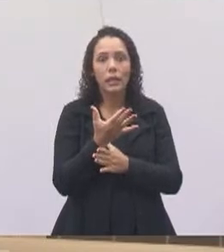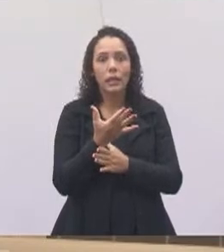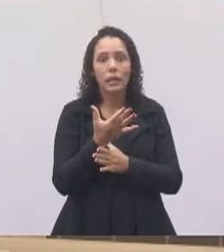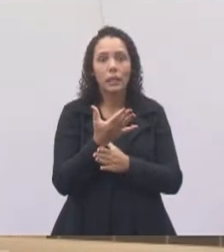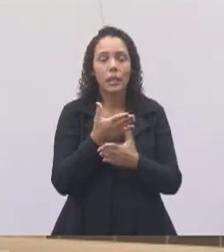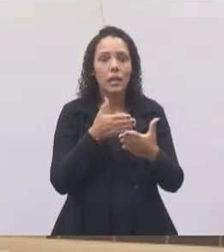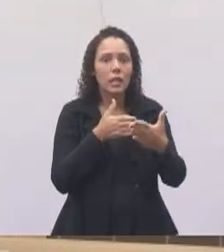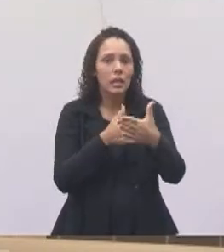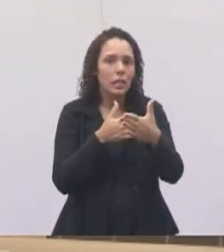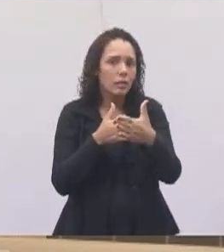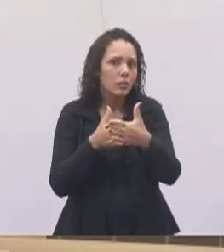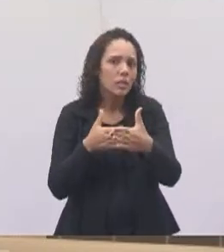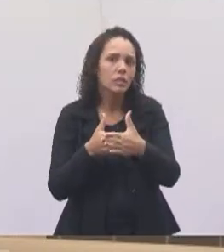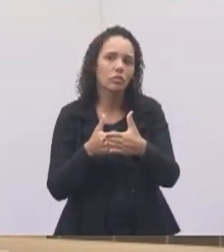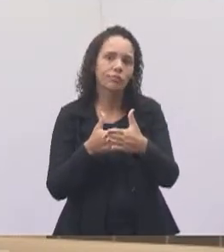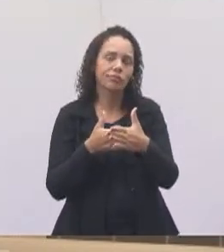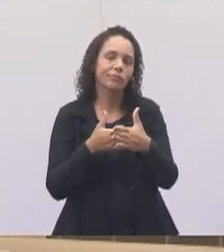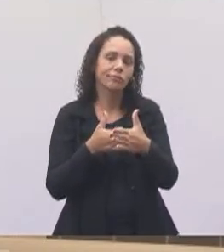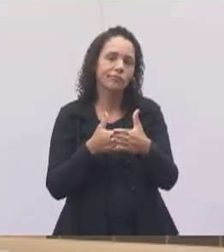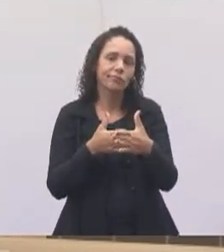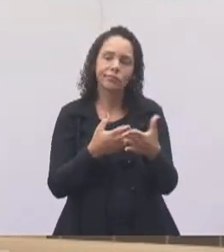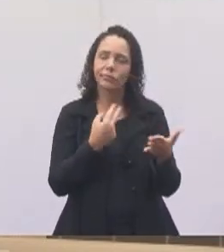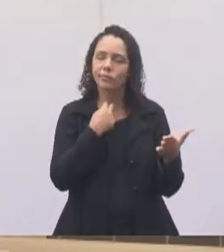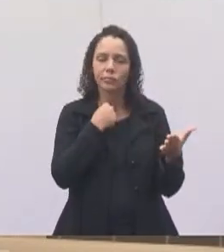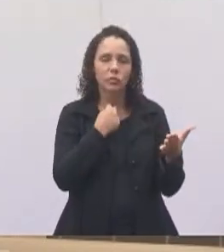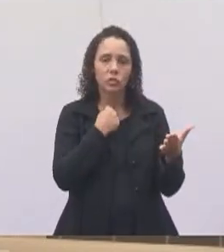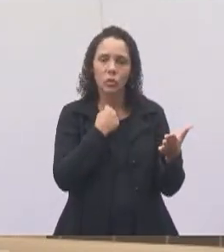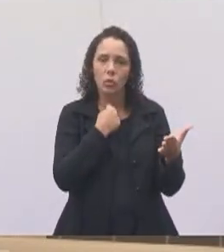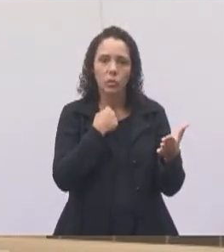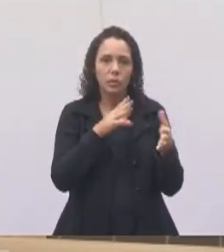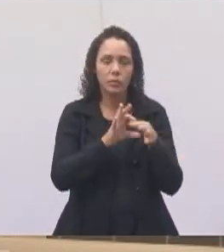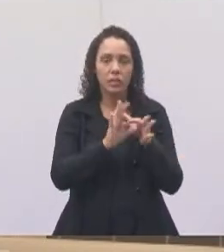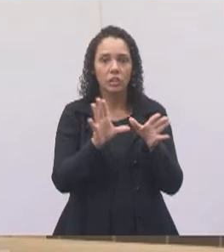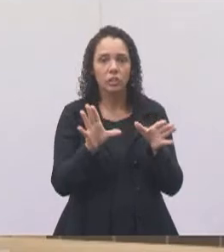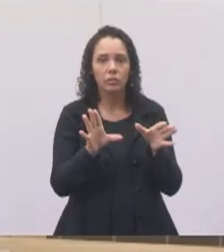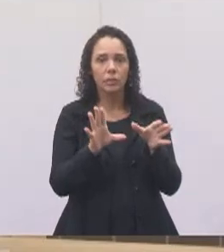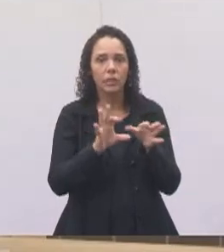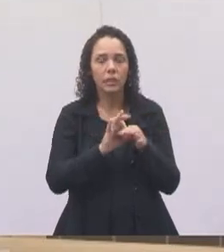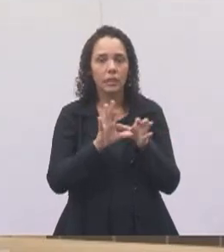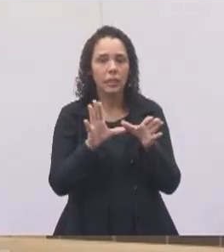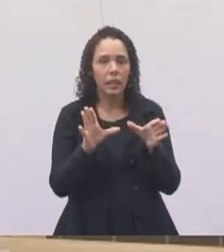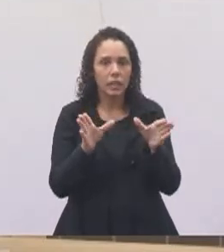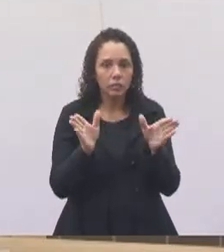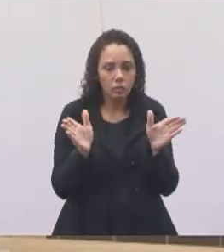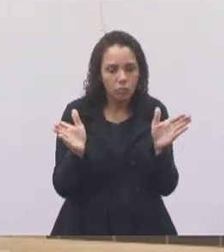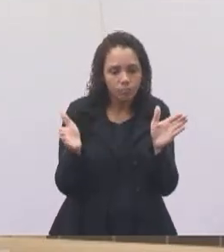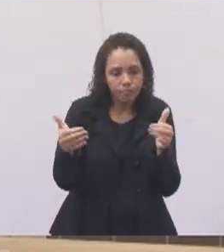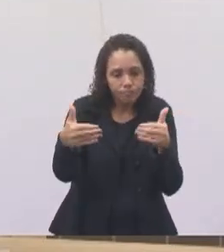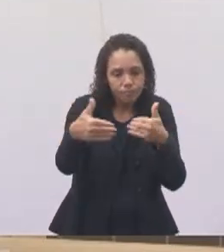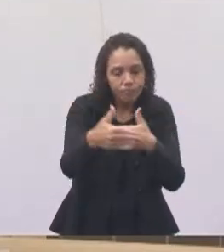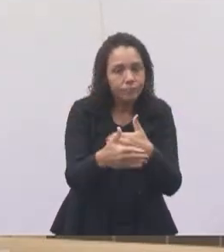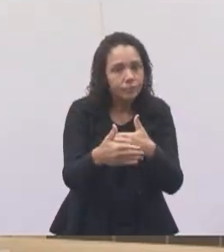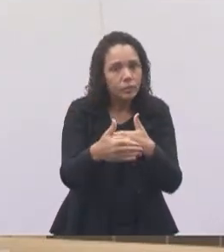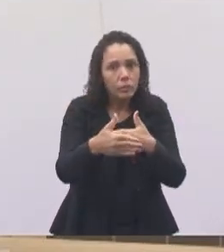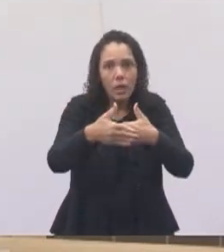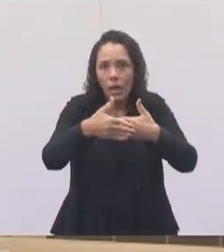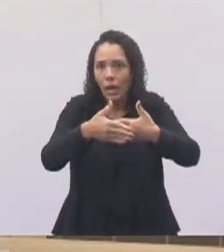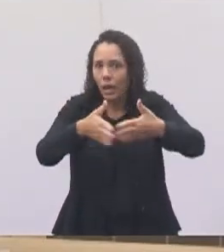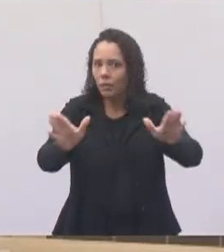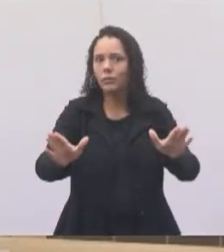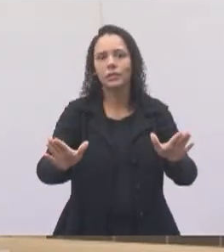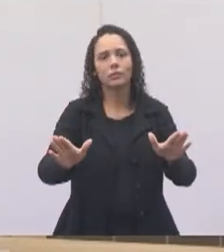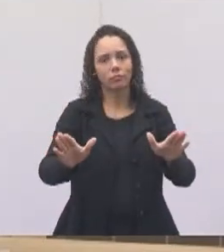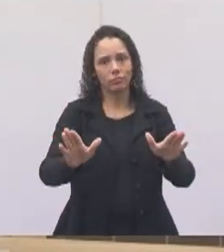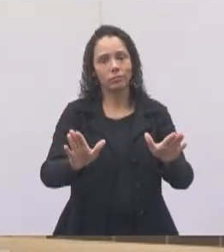vai delimitar a liberdade, e a gente não pode deixar a liberdade fechada, a gente tem que abrir. Então, nesse sentido que a gente